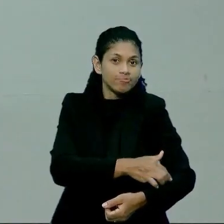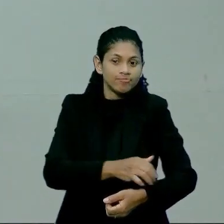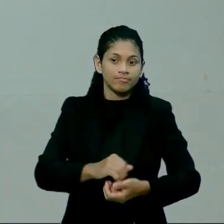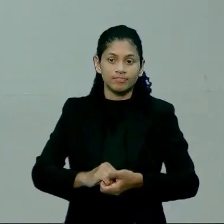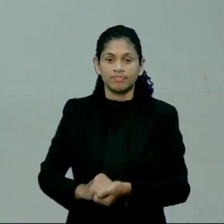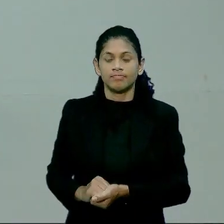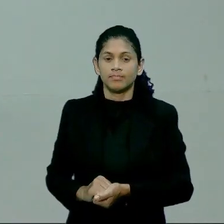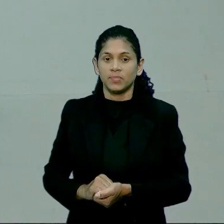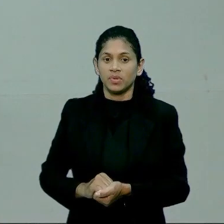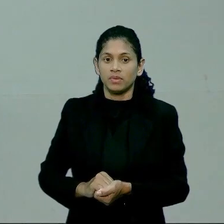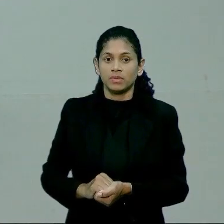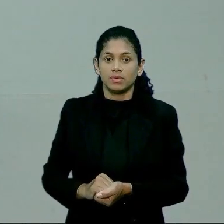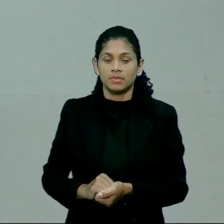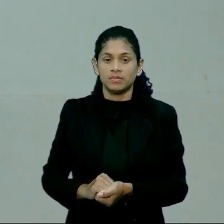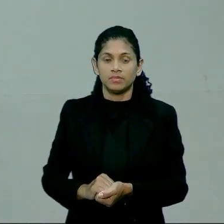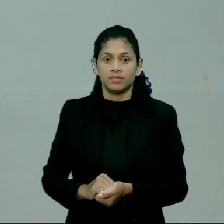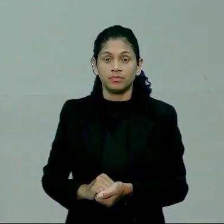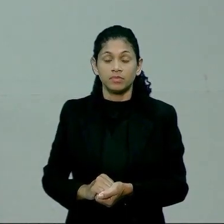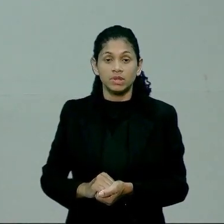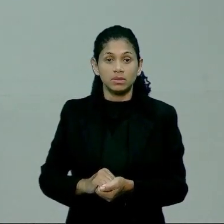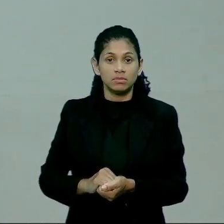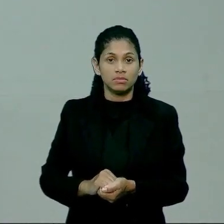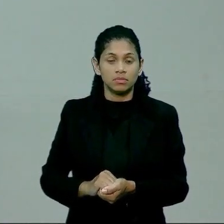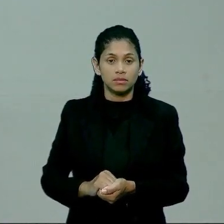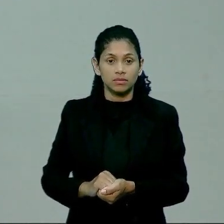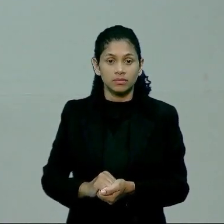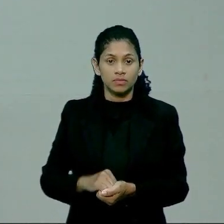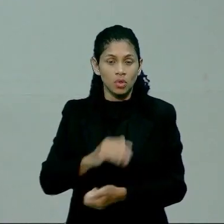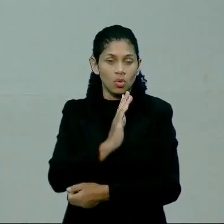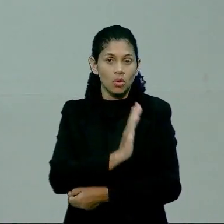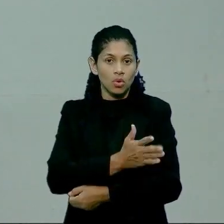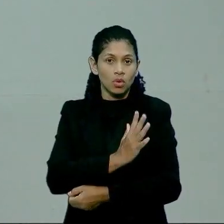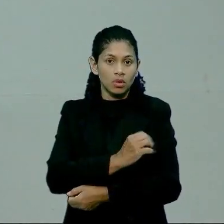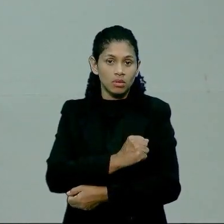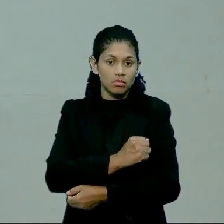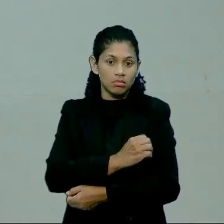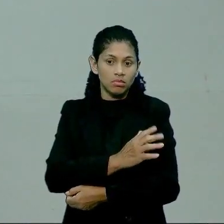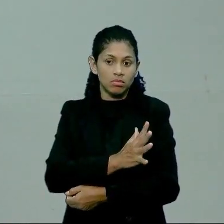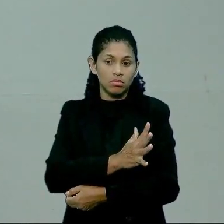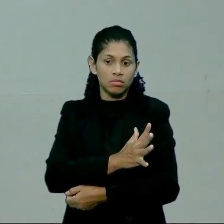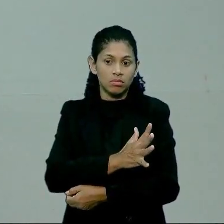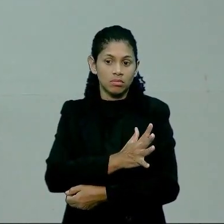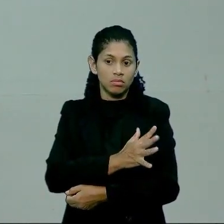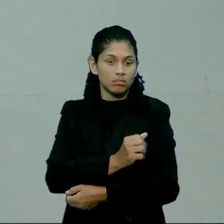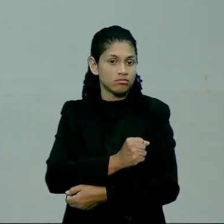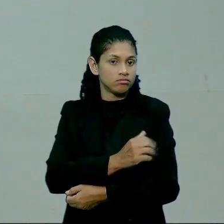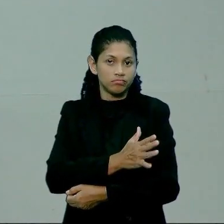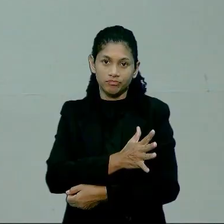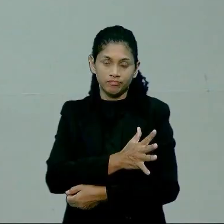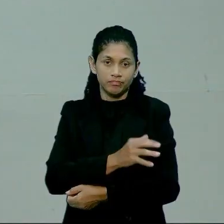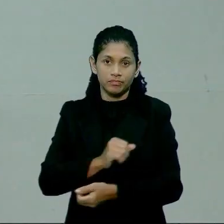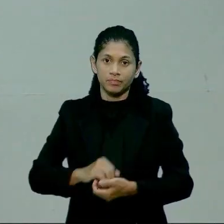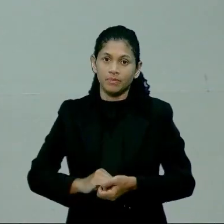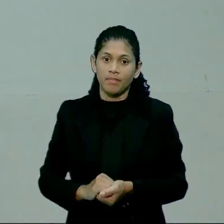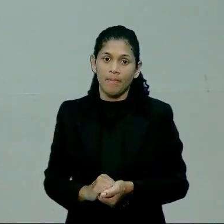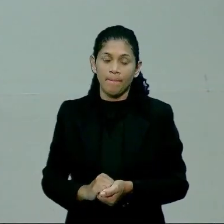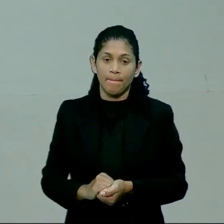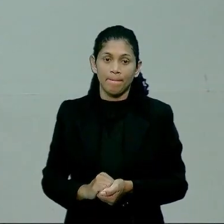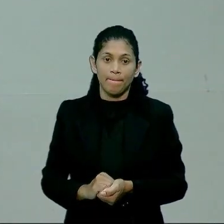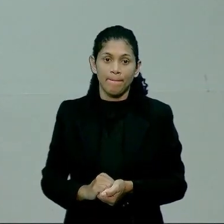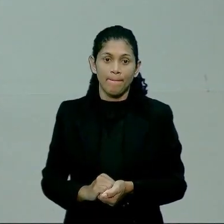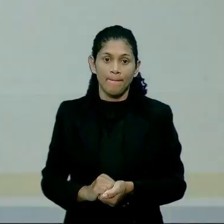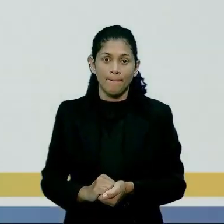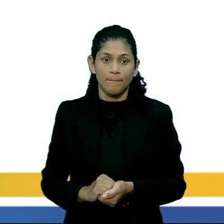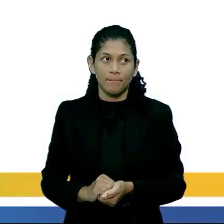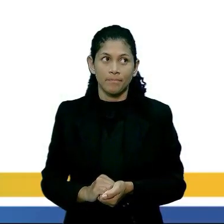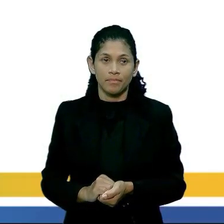a constrição, não está dilatando, mesmo com coronariano, que é a dilação do coração, beleza? Então é isso, gabarito.